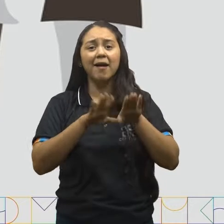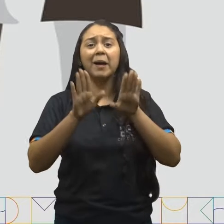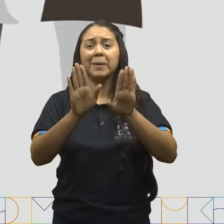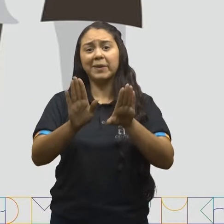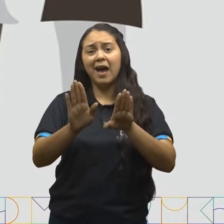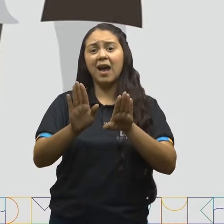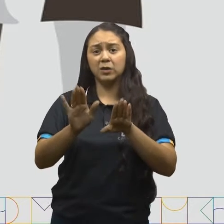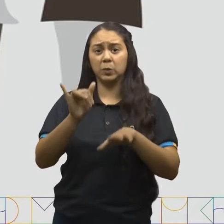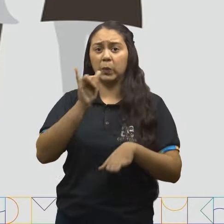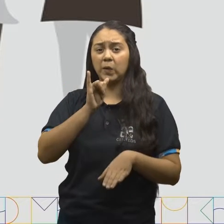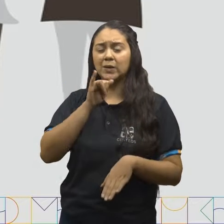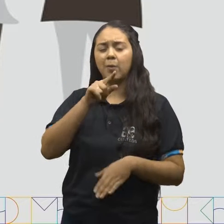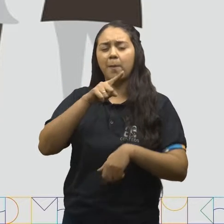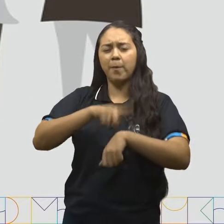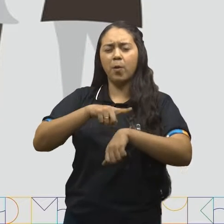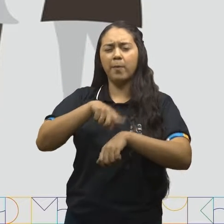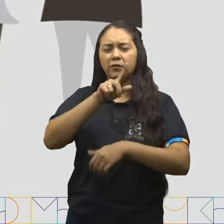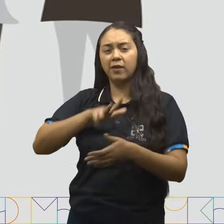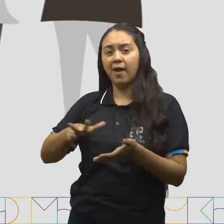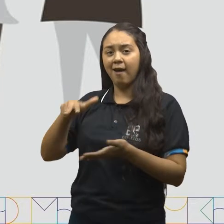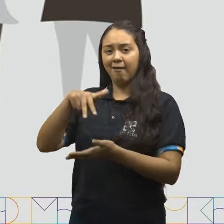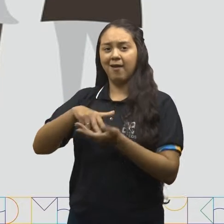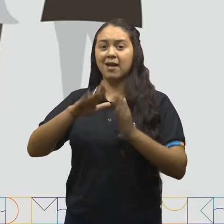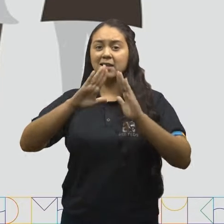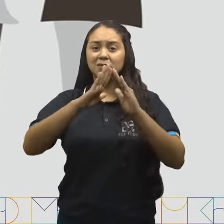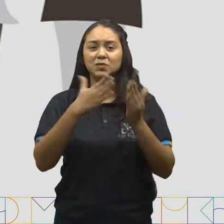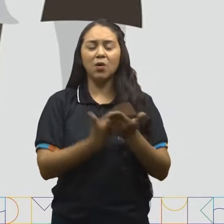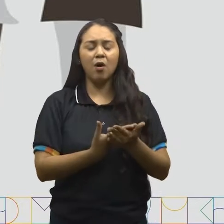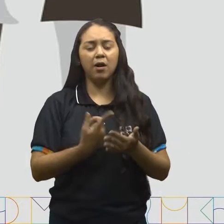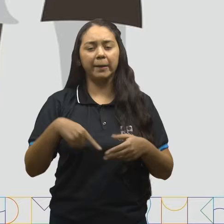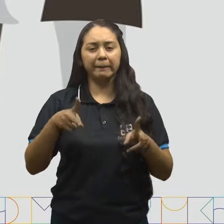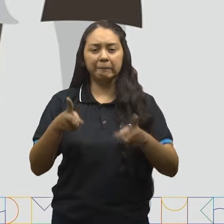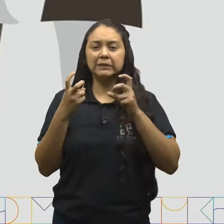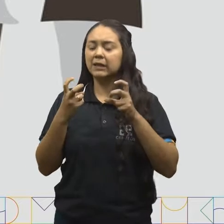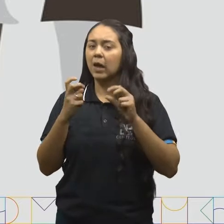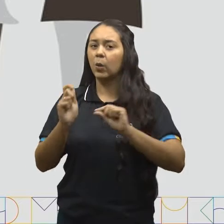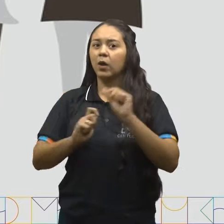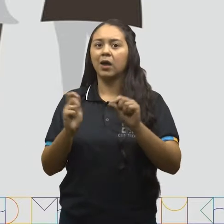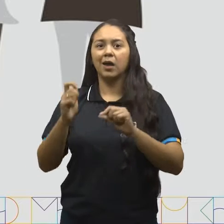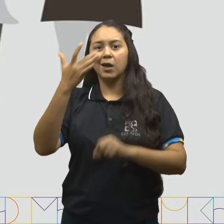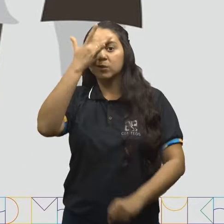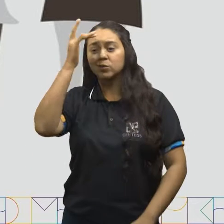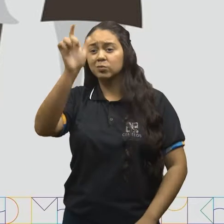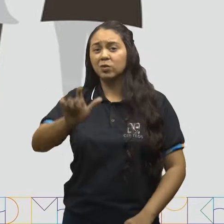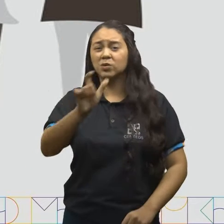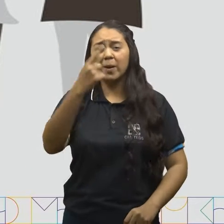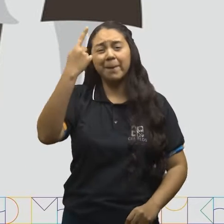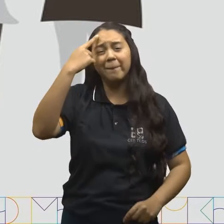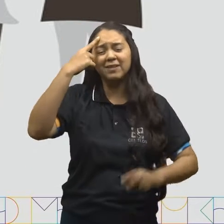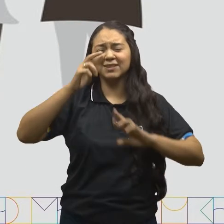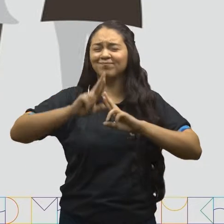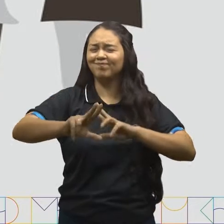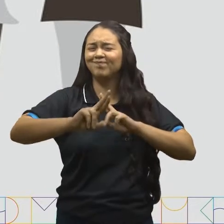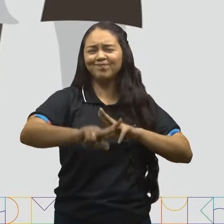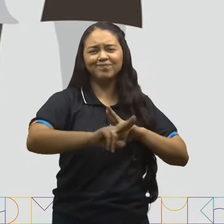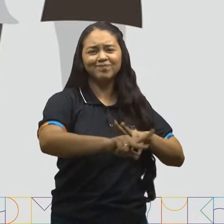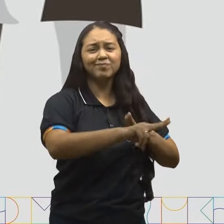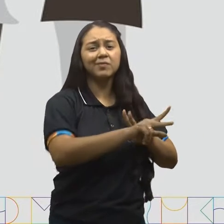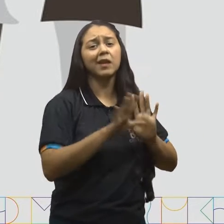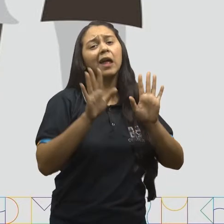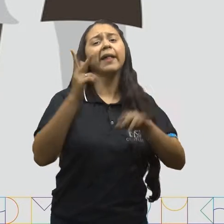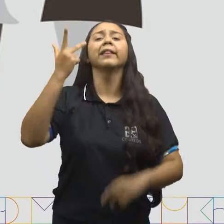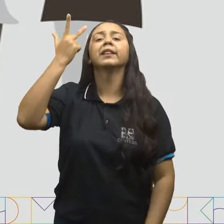forma, mas quando você chega à escola, percebe quantas pessoas pensam diferente de